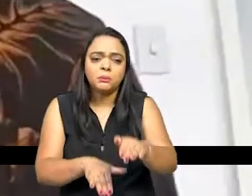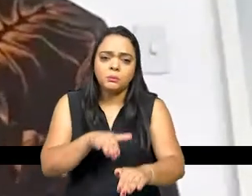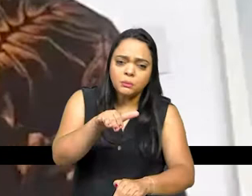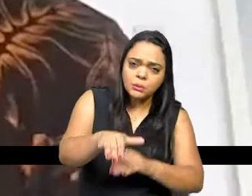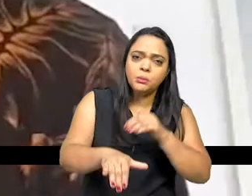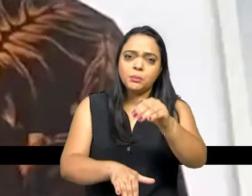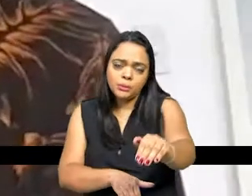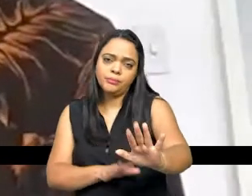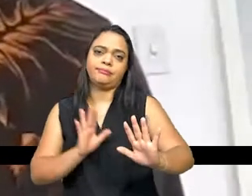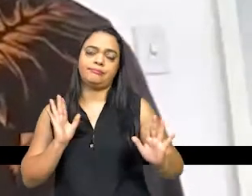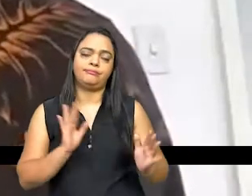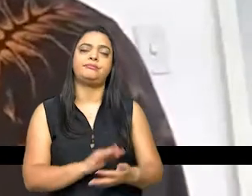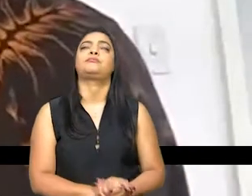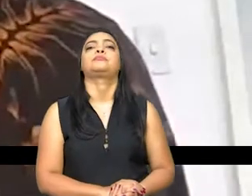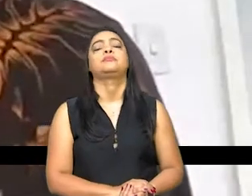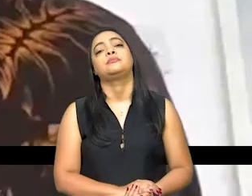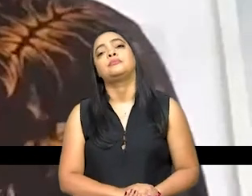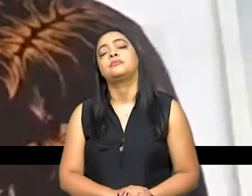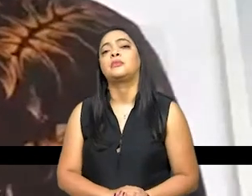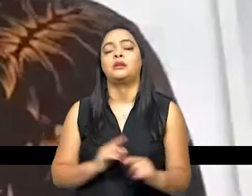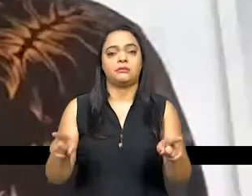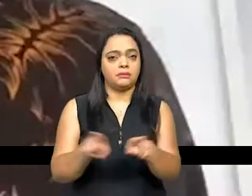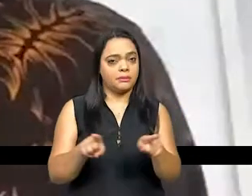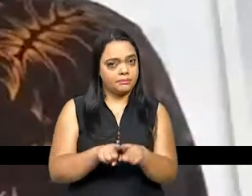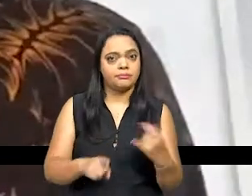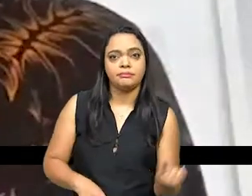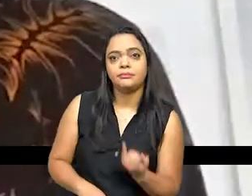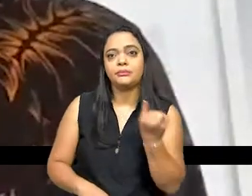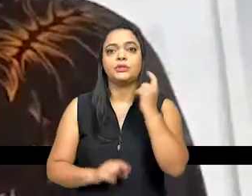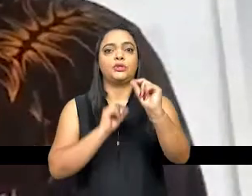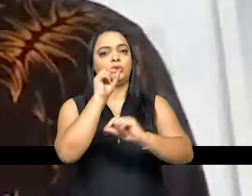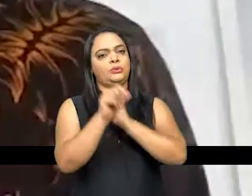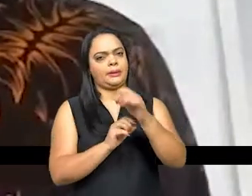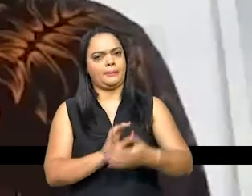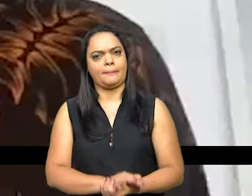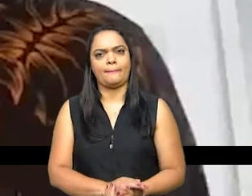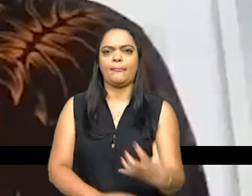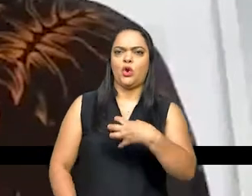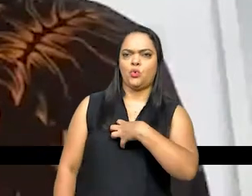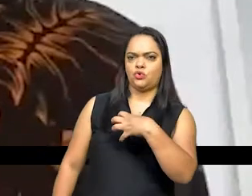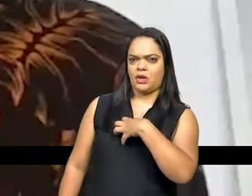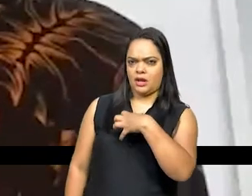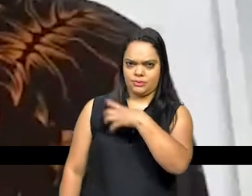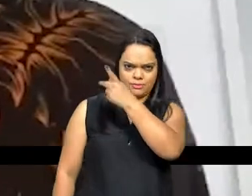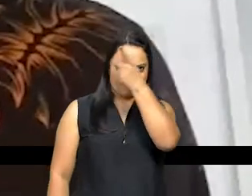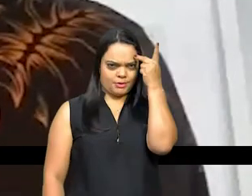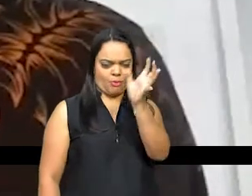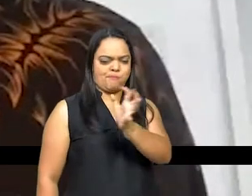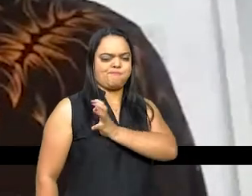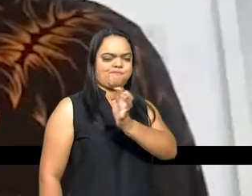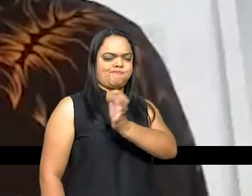ser construídas aí nesse processo. Então, outra questão que é importante, a maneira como as elites desse período